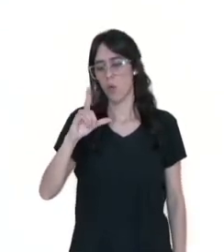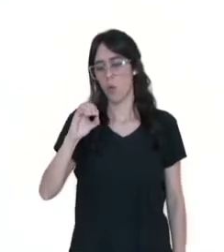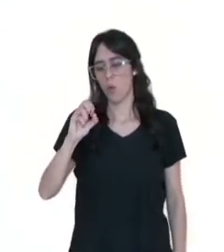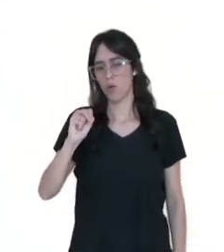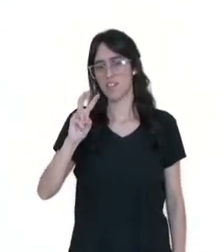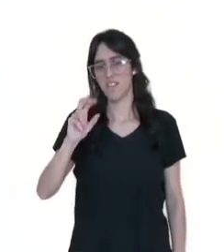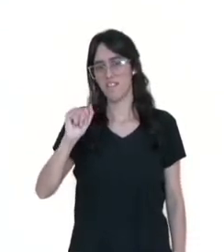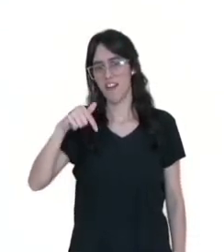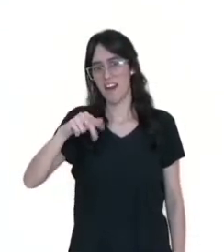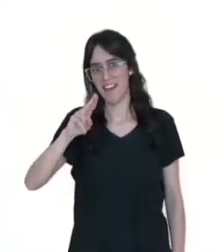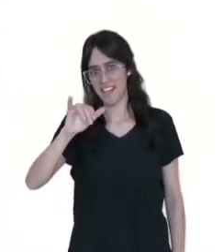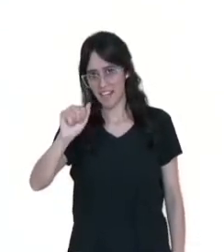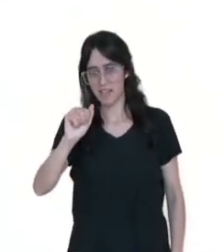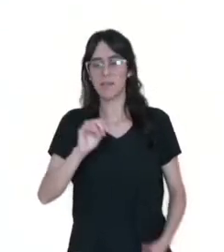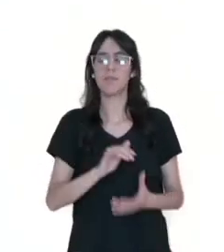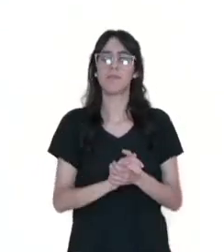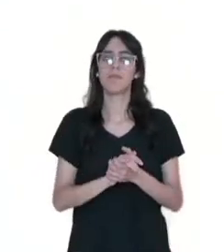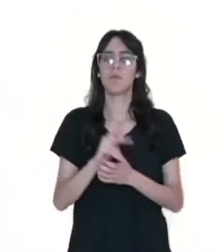Hungria,